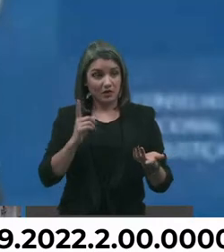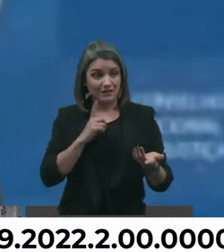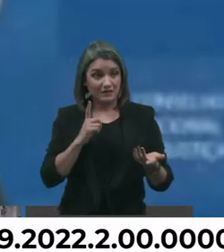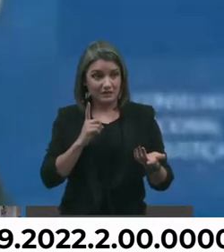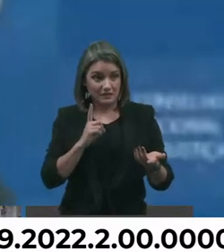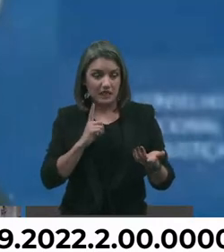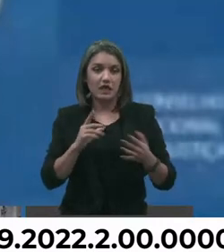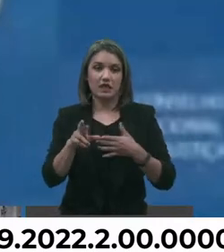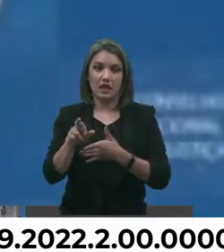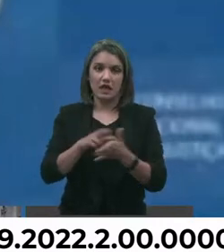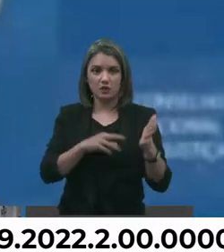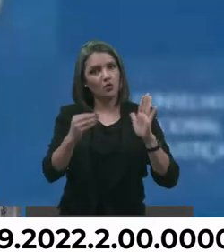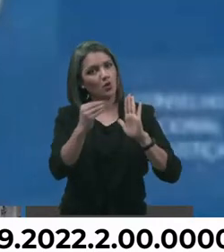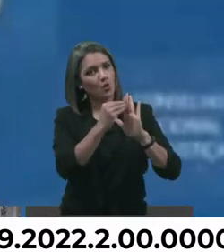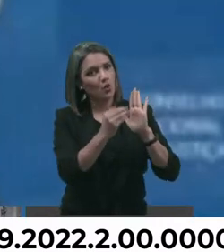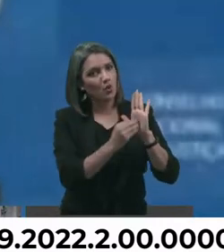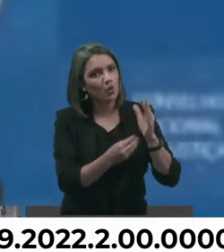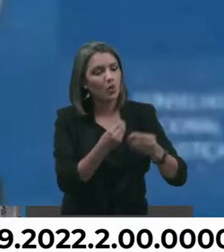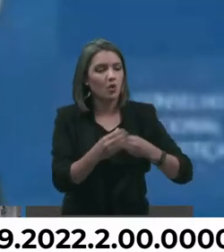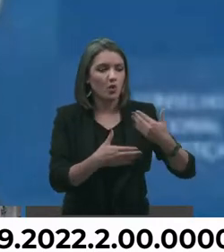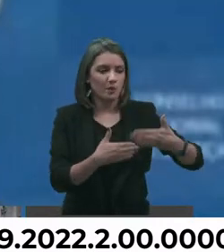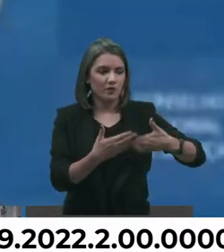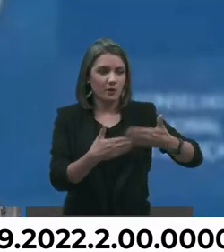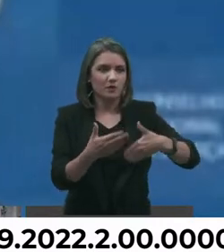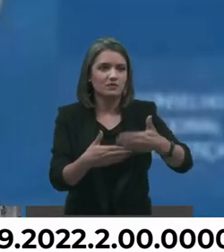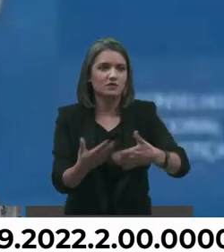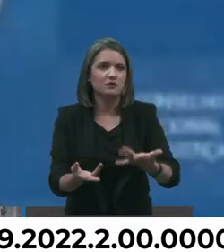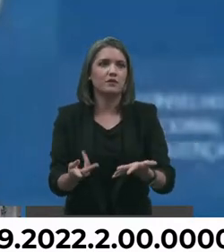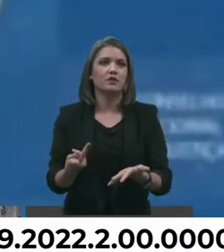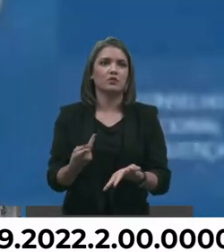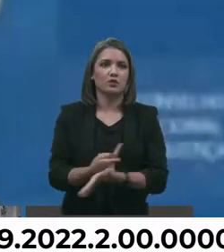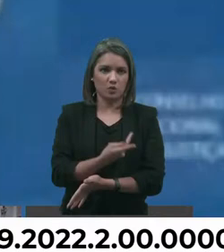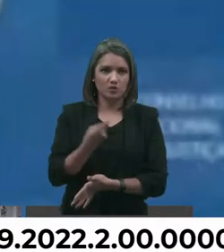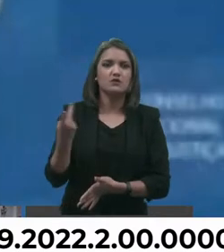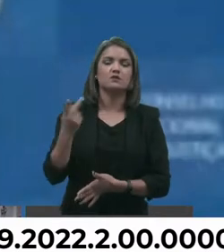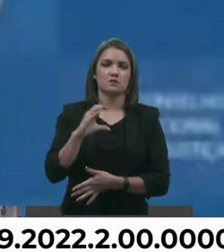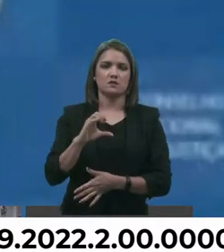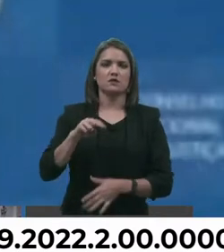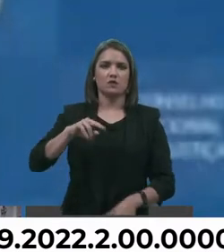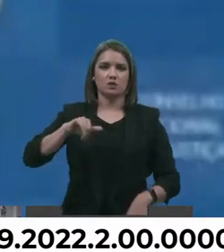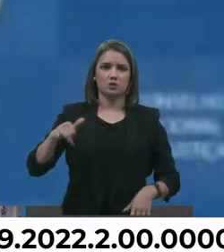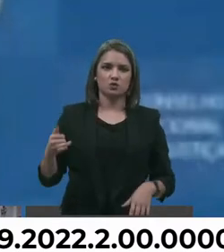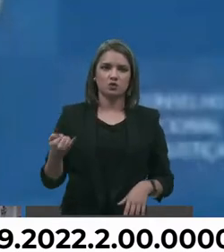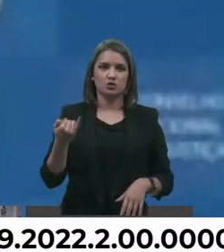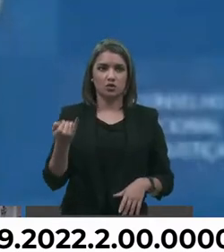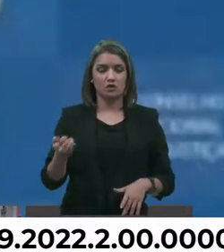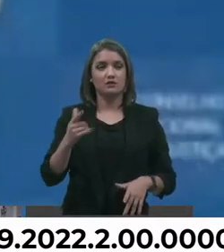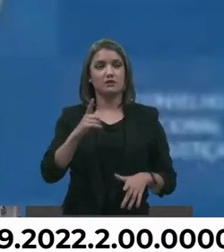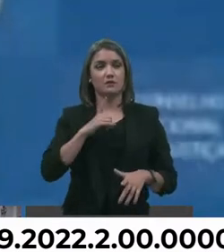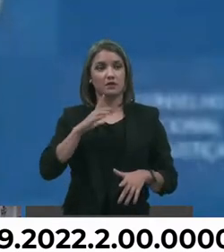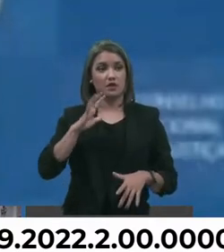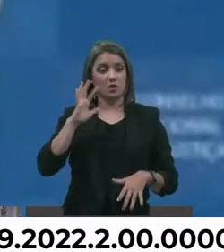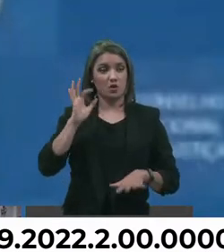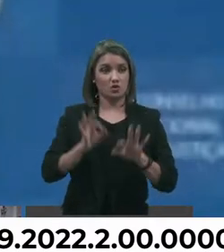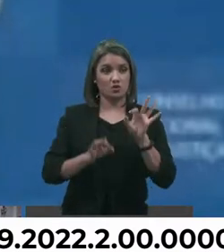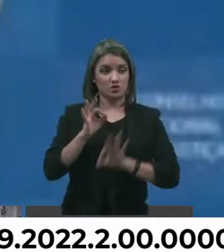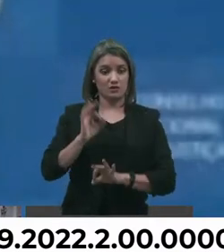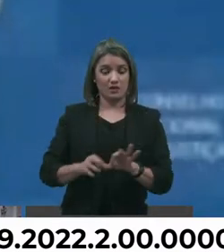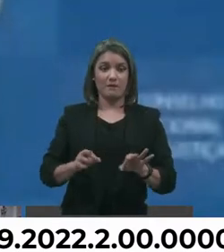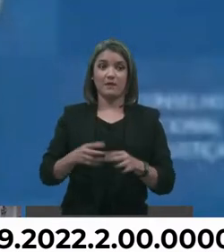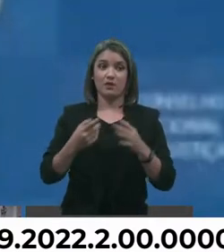nobre relatora quanto aos procedimentos adotados pelo plenário do CNJ para sanear o resultado do julgamento da reclamação